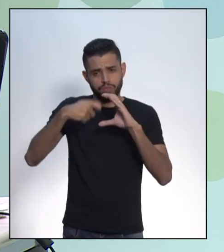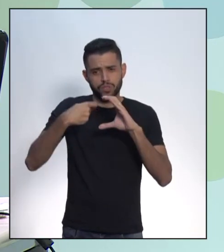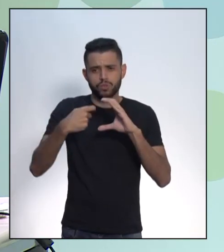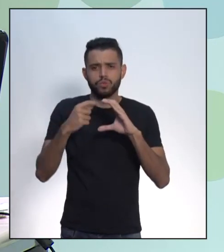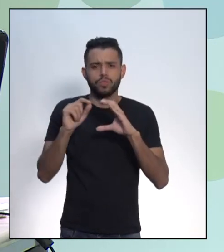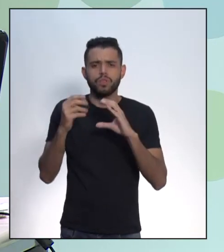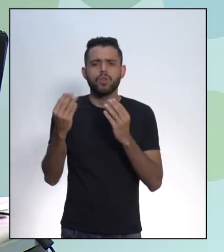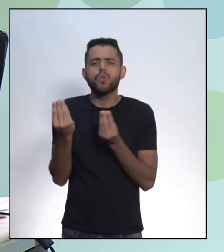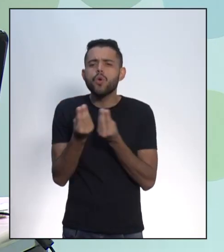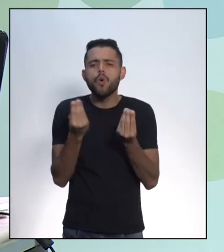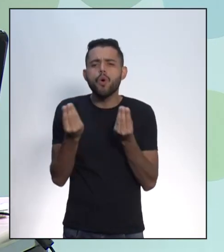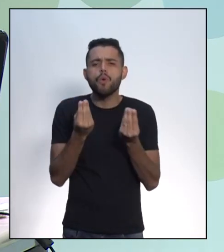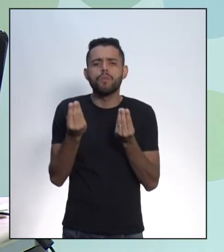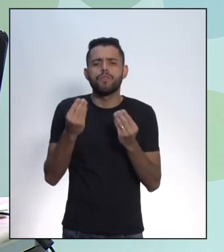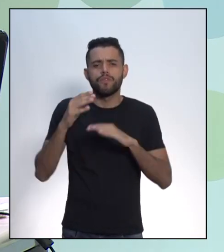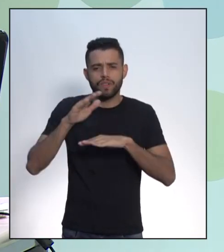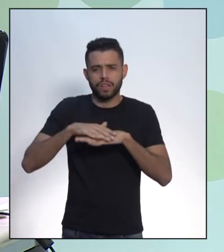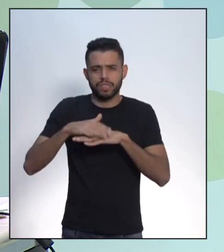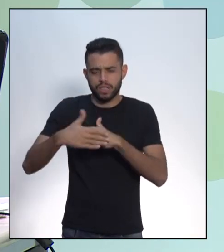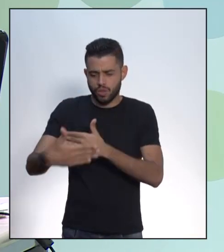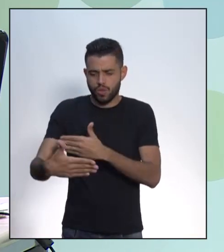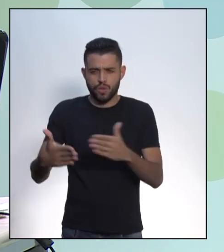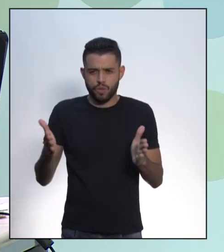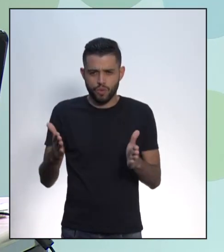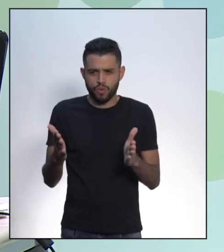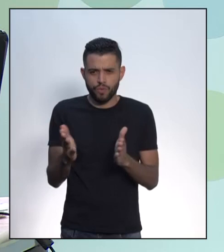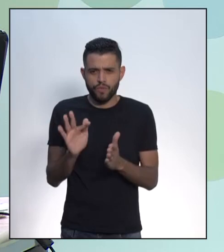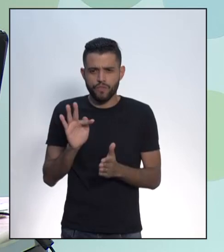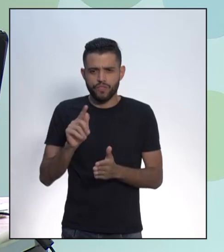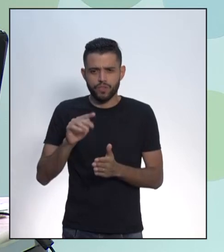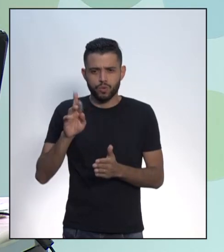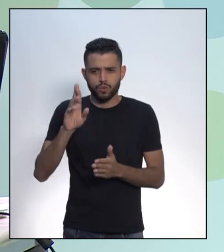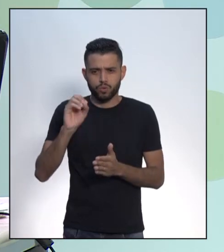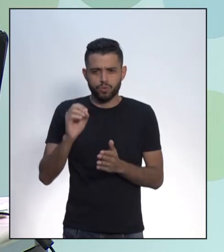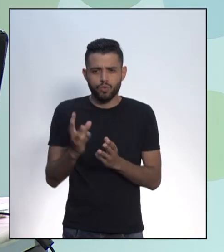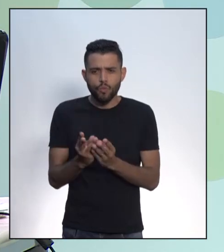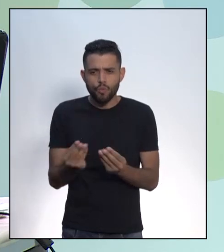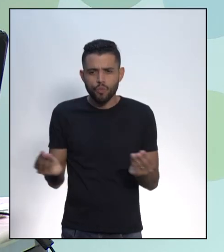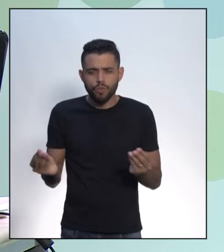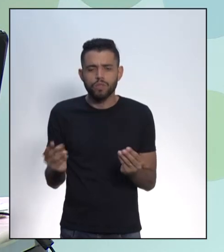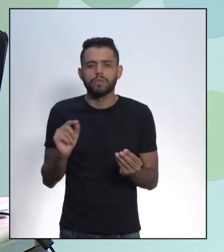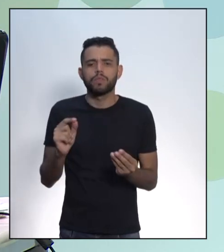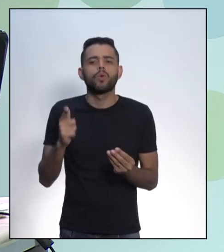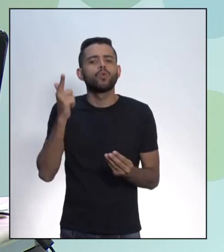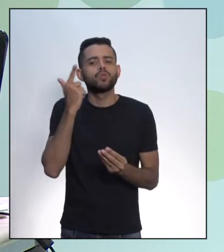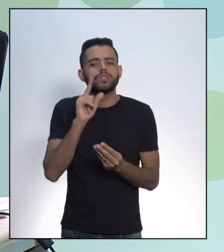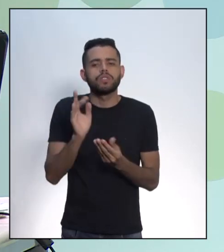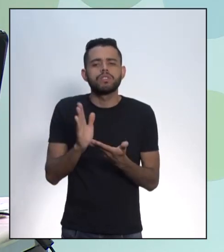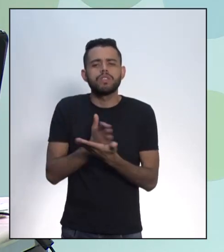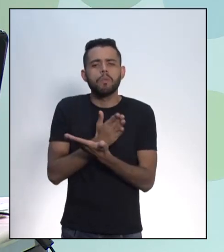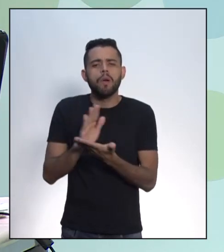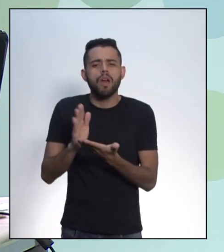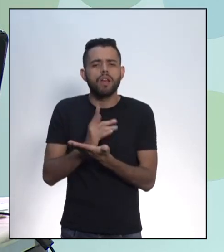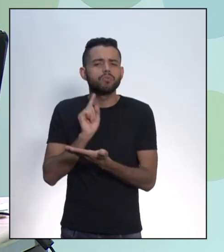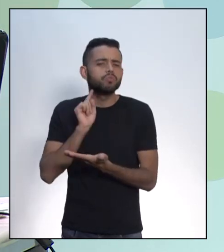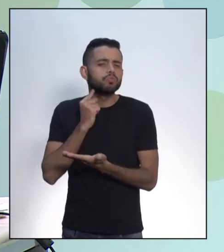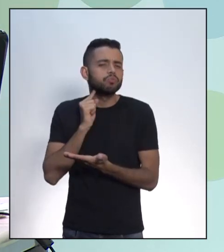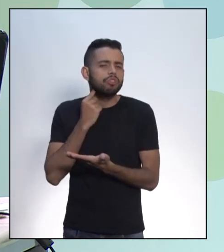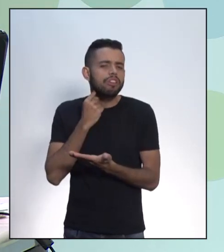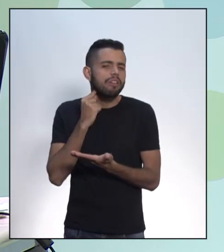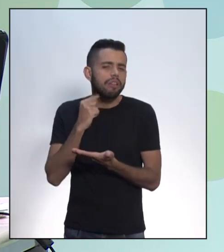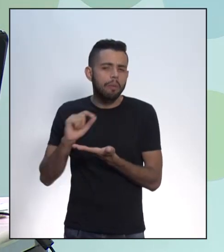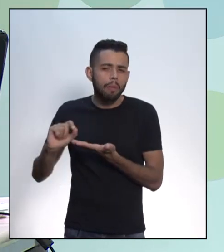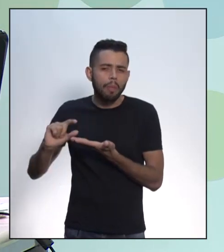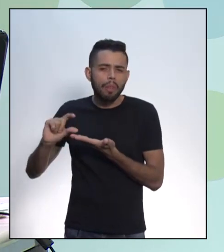como montar aquele filtro que nós vimos, né, aonde vai ser separado as partículas maiores